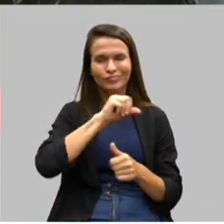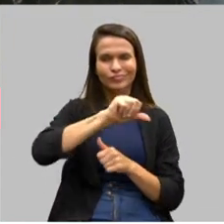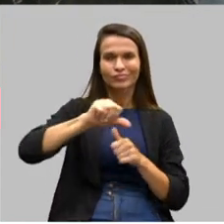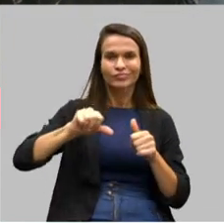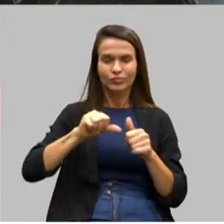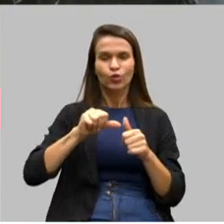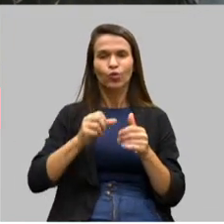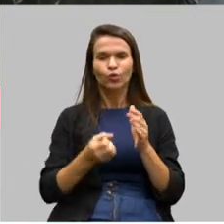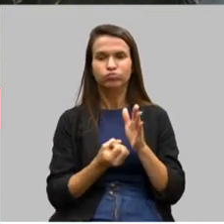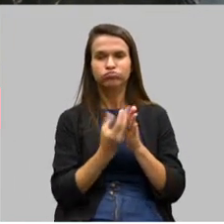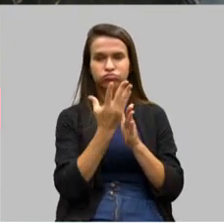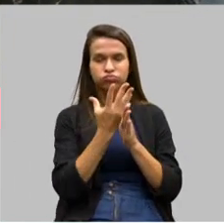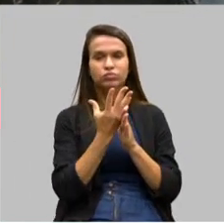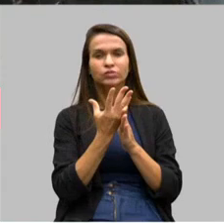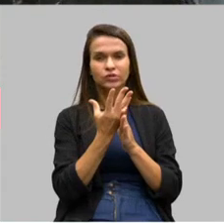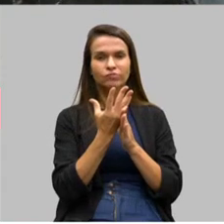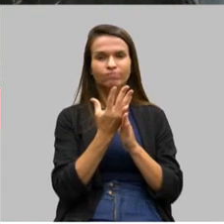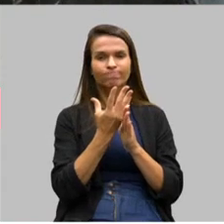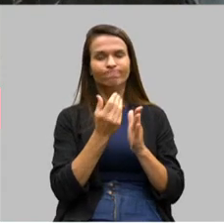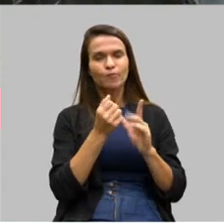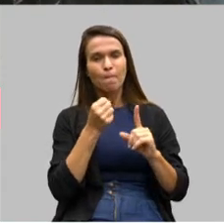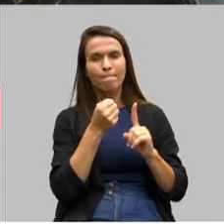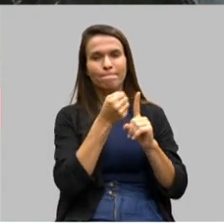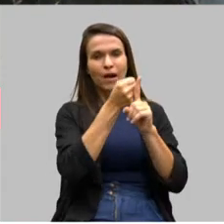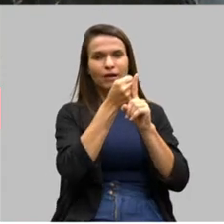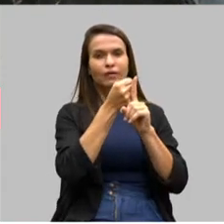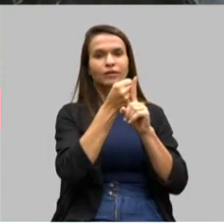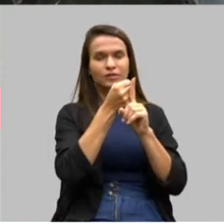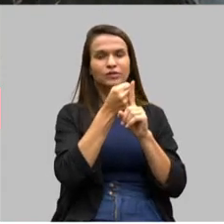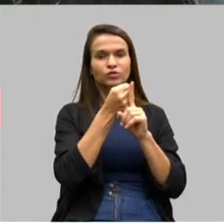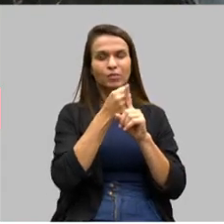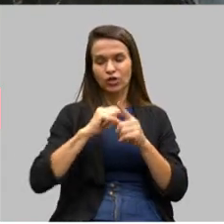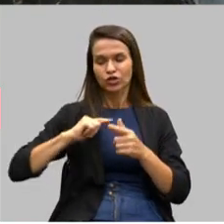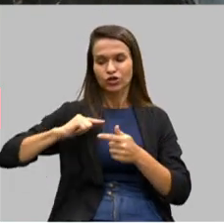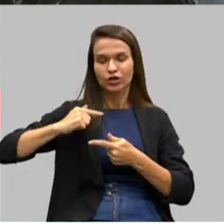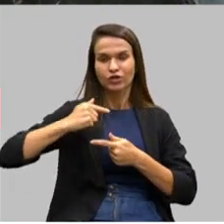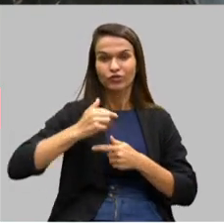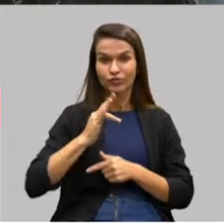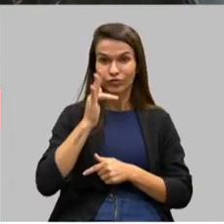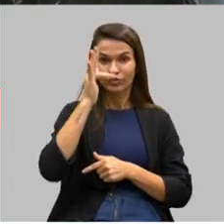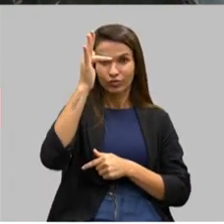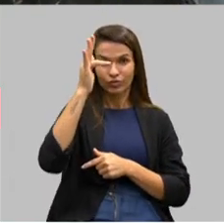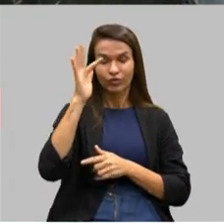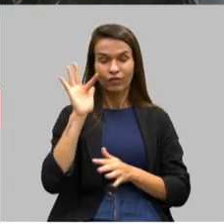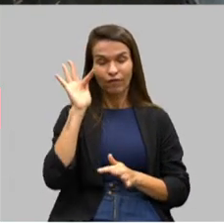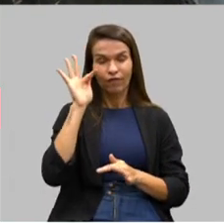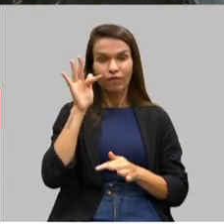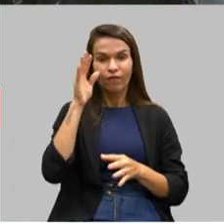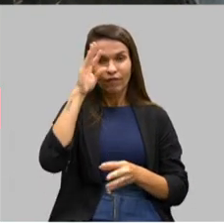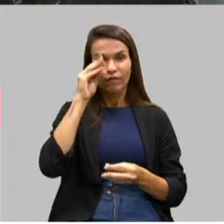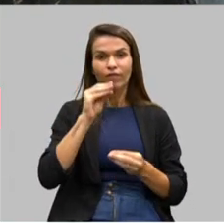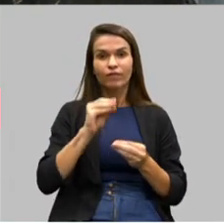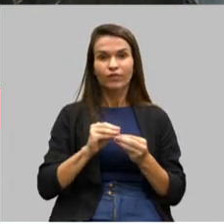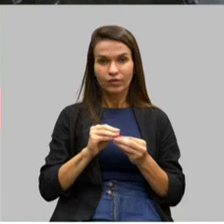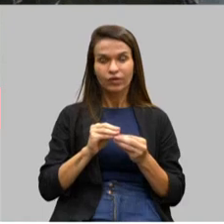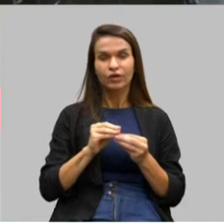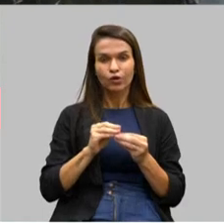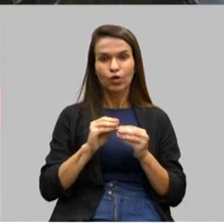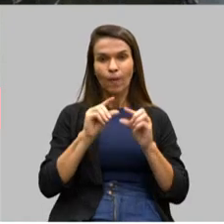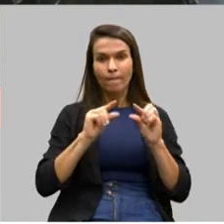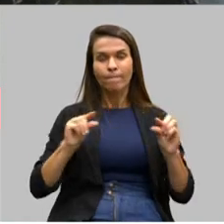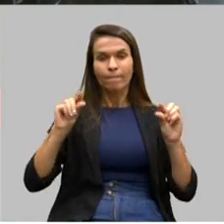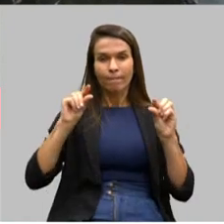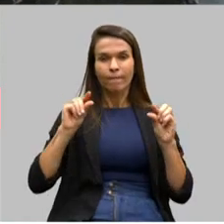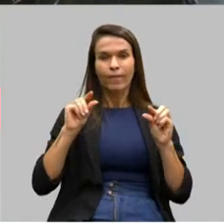de sustentabilidade para as gerações futuras. Finalizo parafraseando o também mineiro Ailton